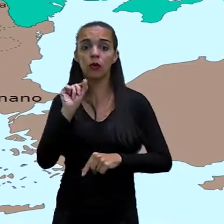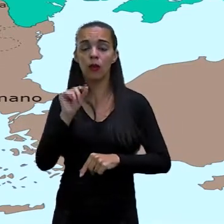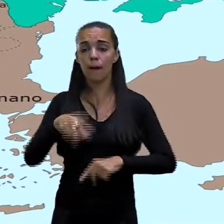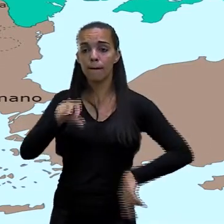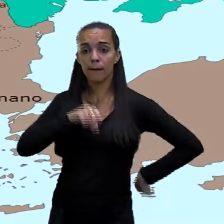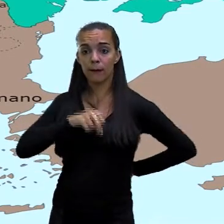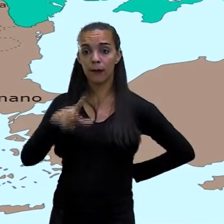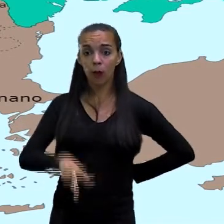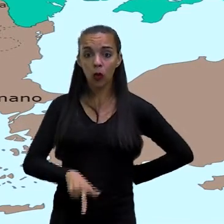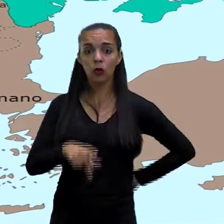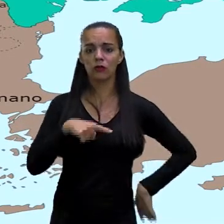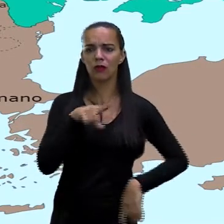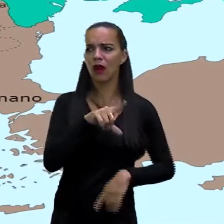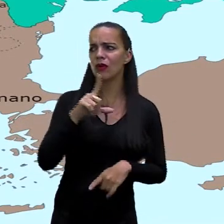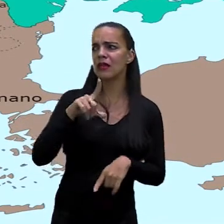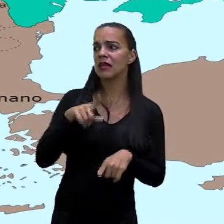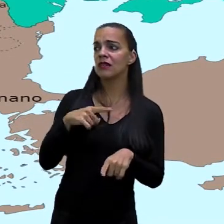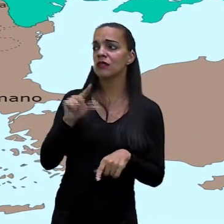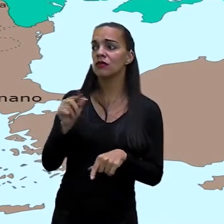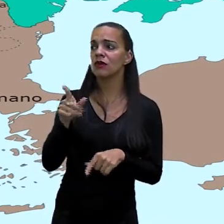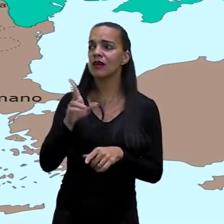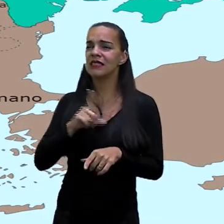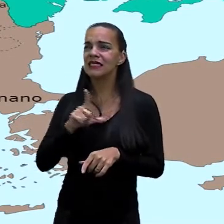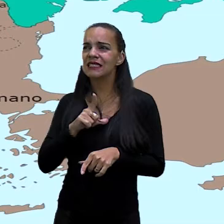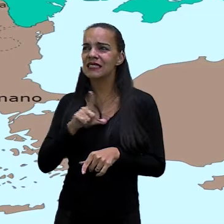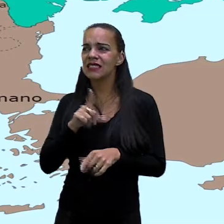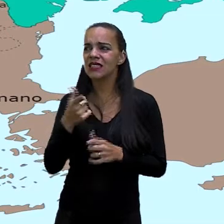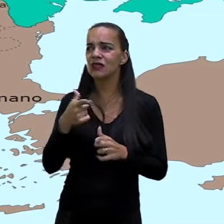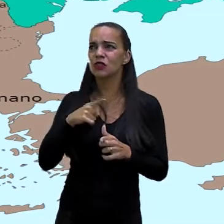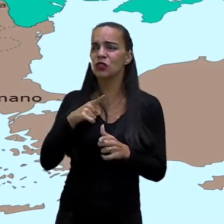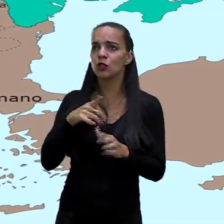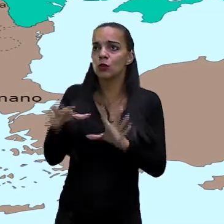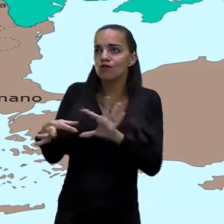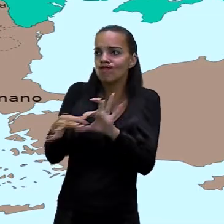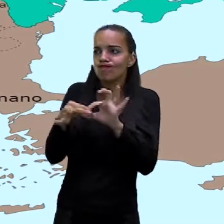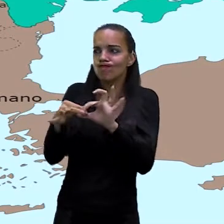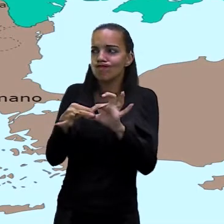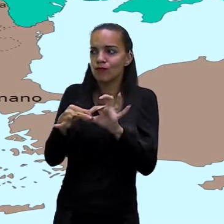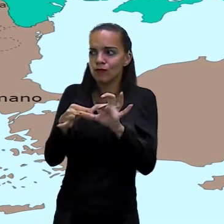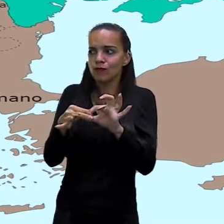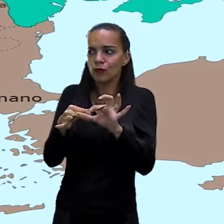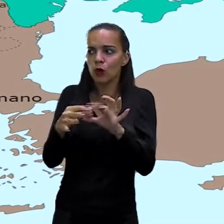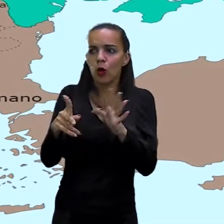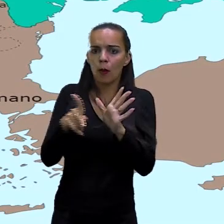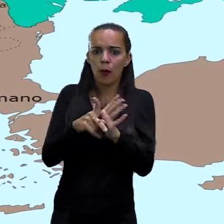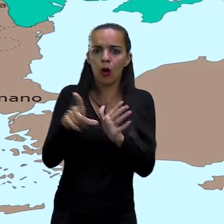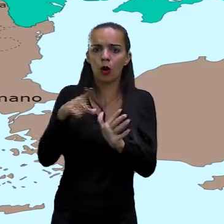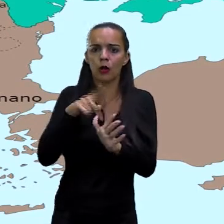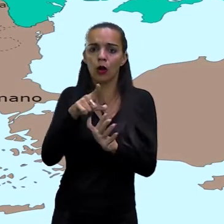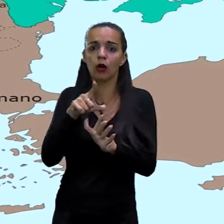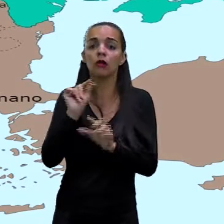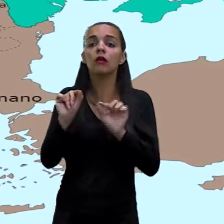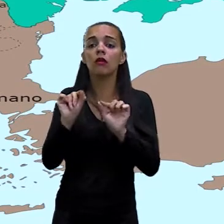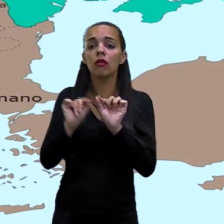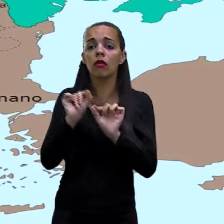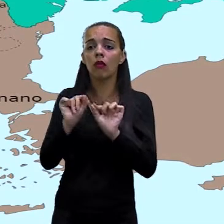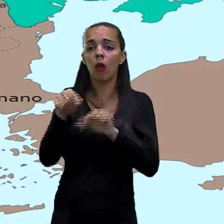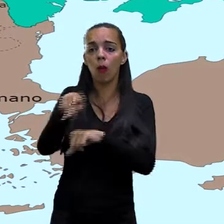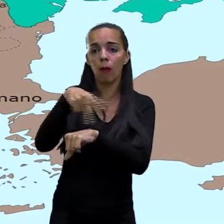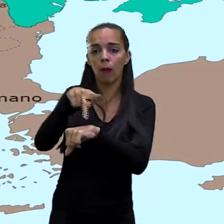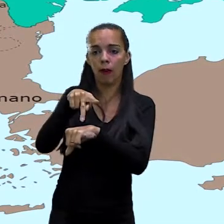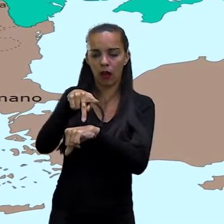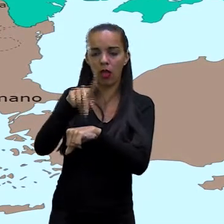em verde, Portugal, ele tinha uma aliança, uma amizade de séculos e uma dependência